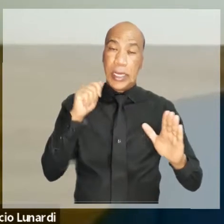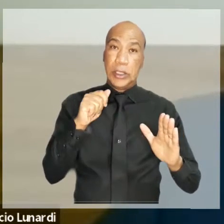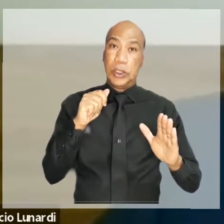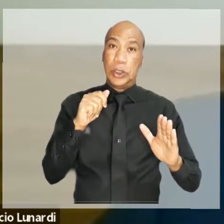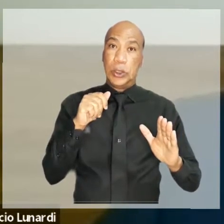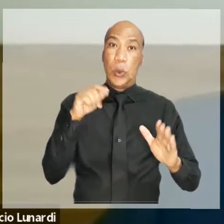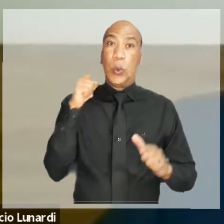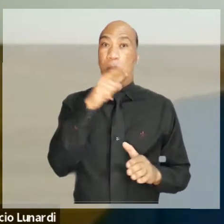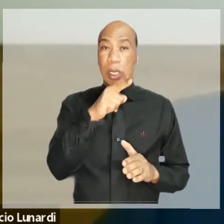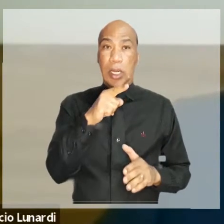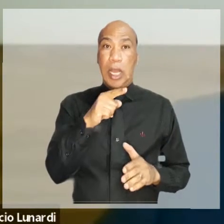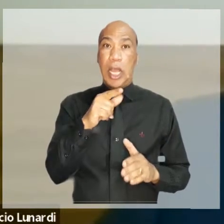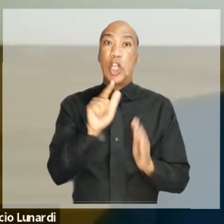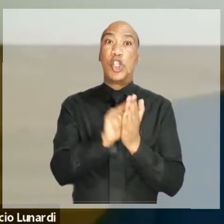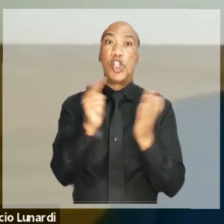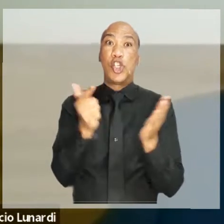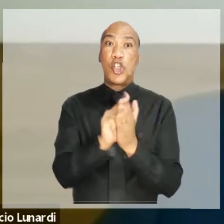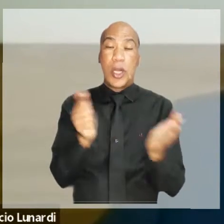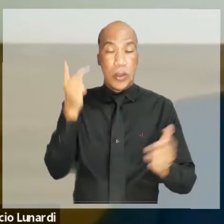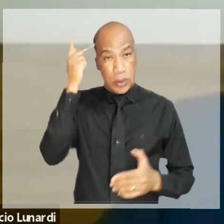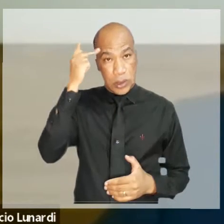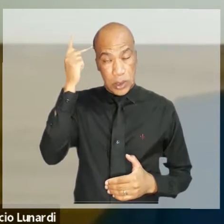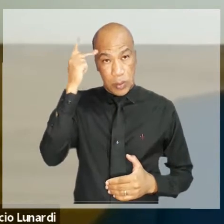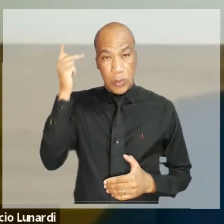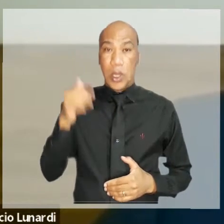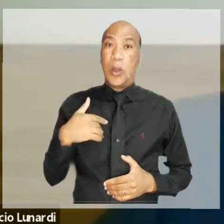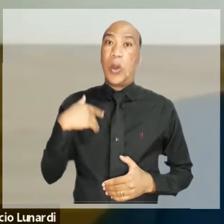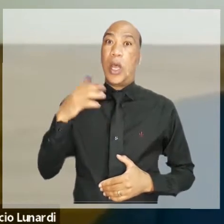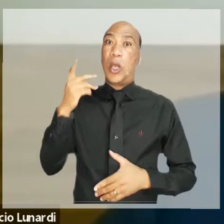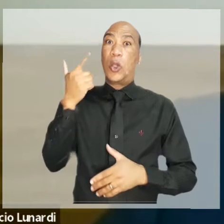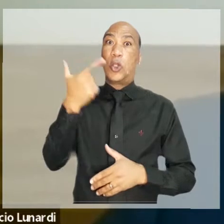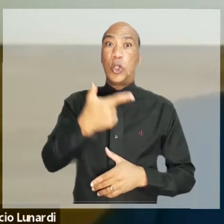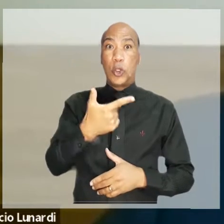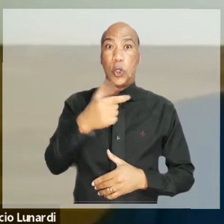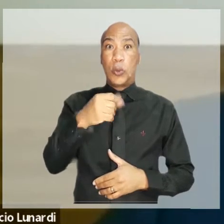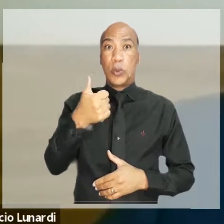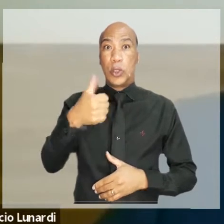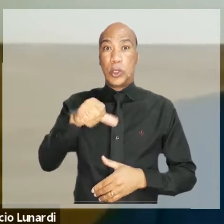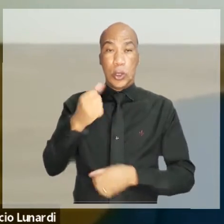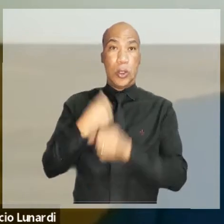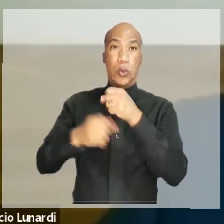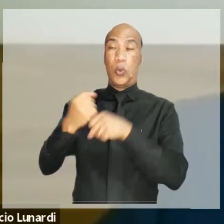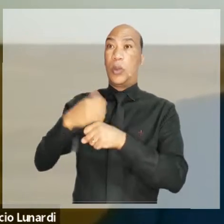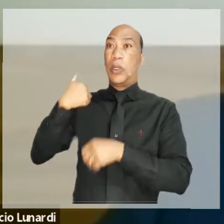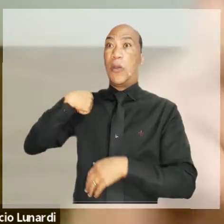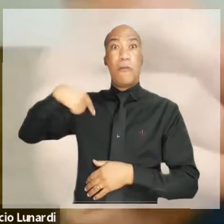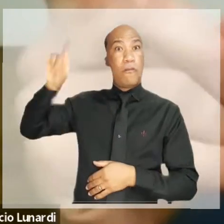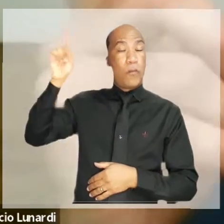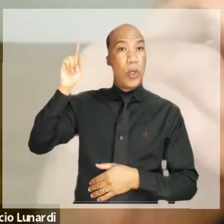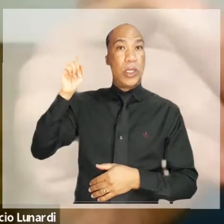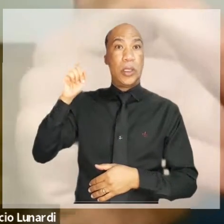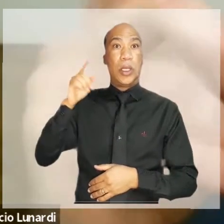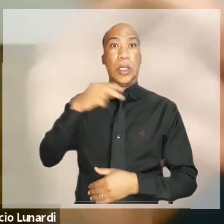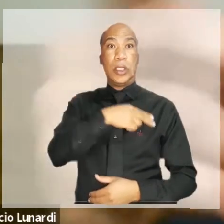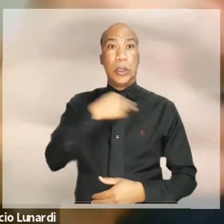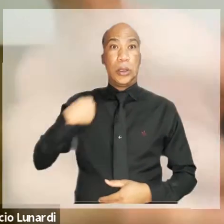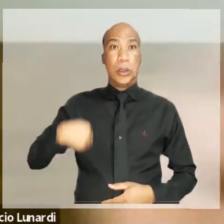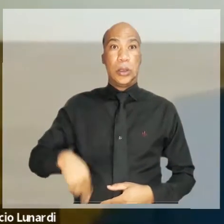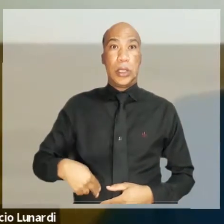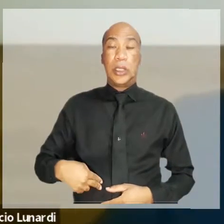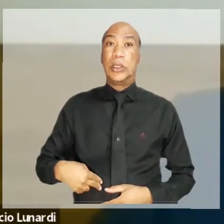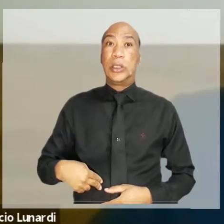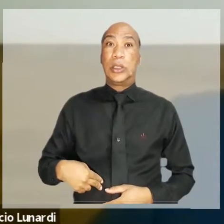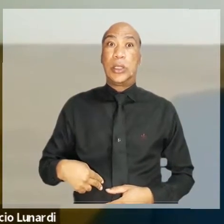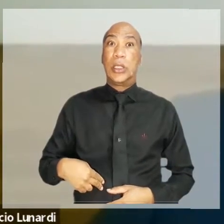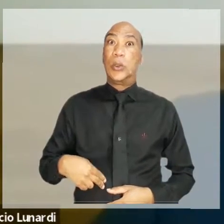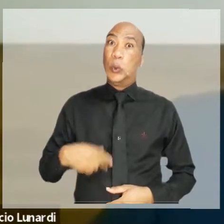Trips. Só em 2019 foi 8 vezes à China e percorreu o país com o documentário Expresso Futuro, que, aliás, acho que vai, daqui algumas